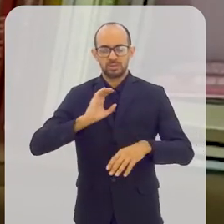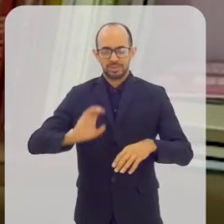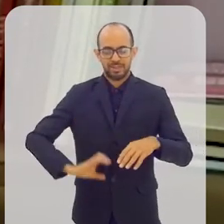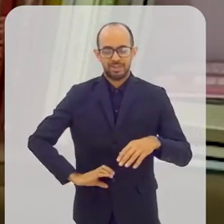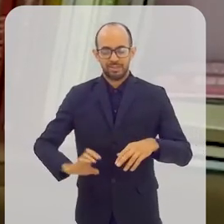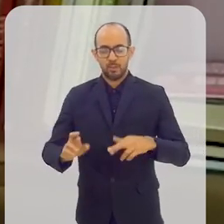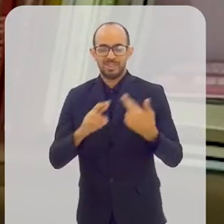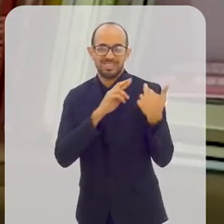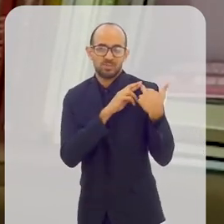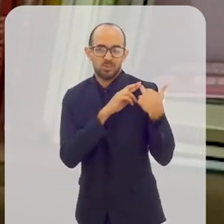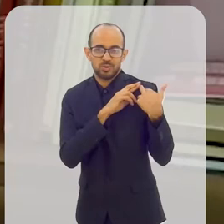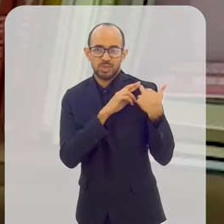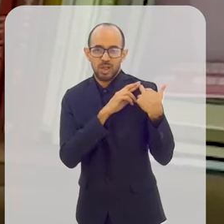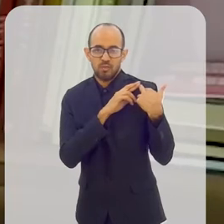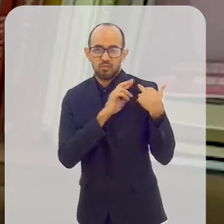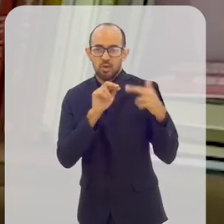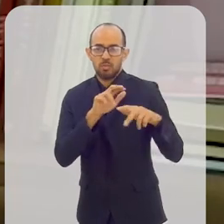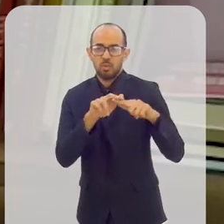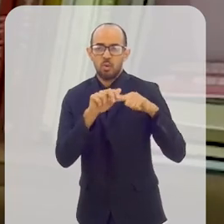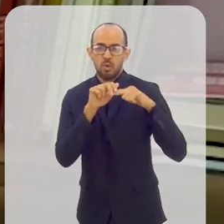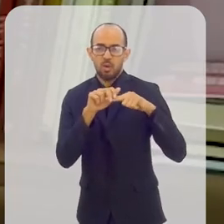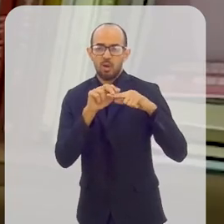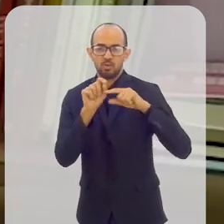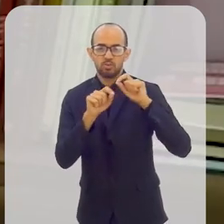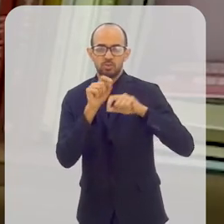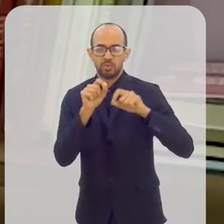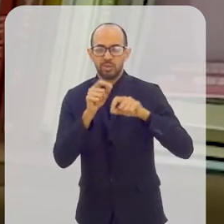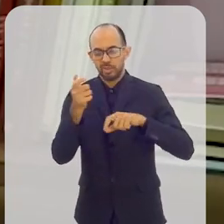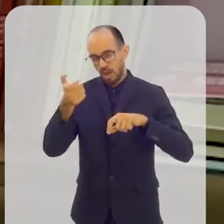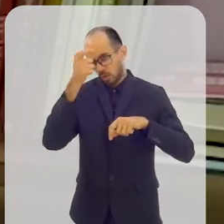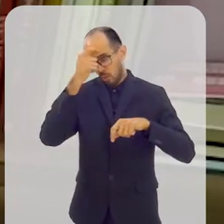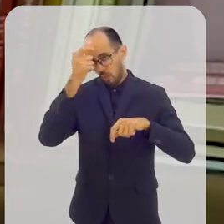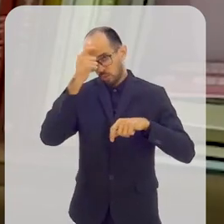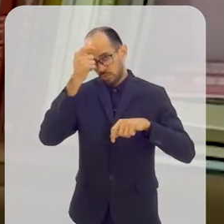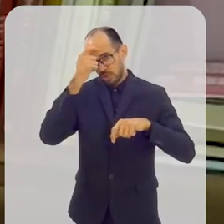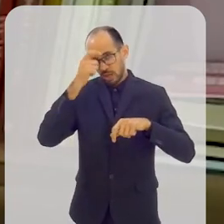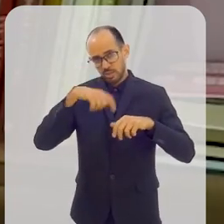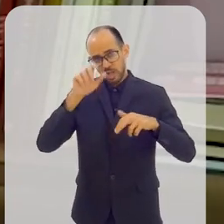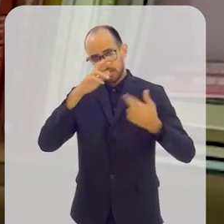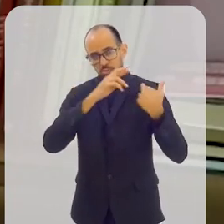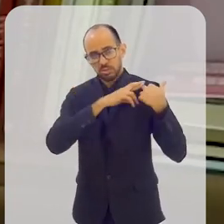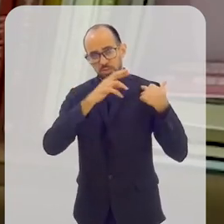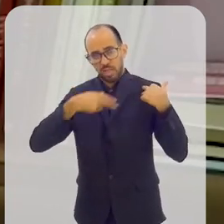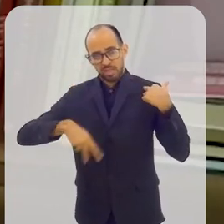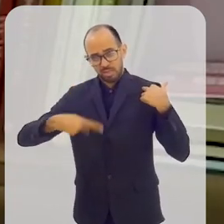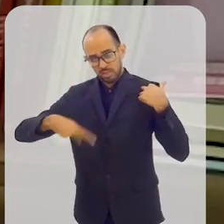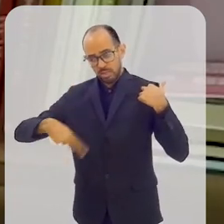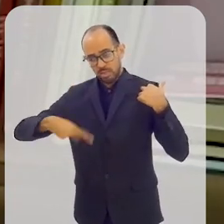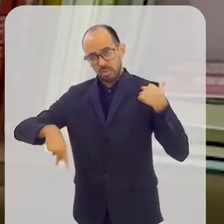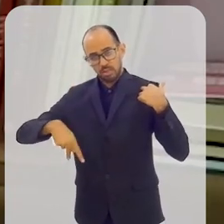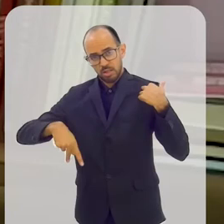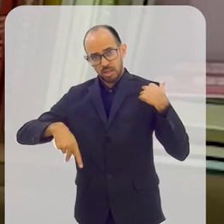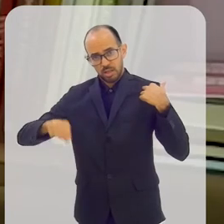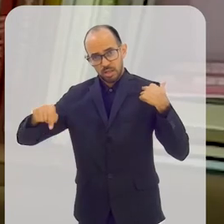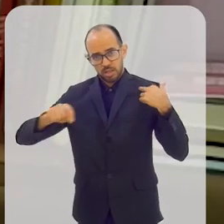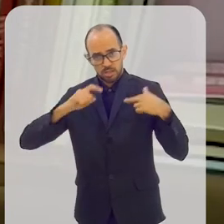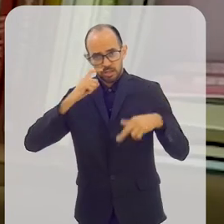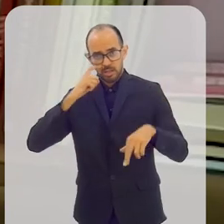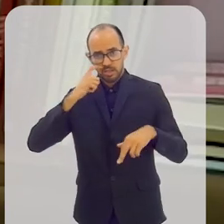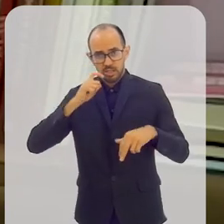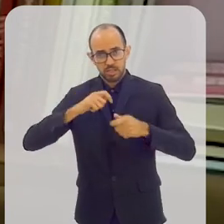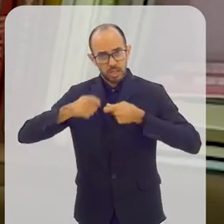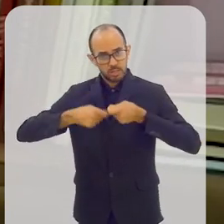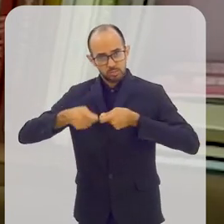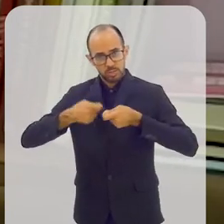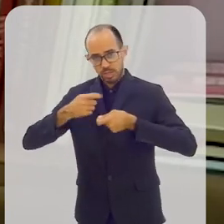um cidadão responsável através da consciência sobre a sua responsabilidade na gestão do